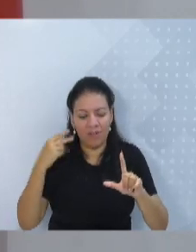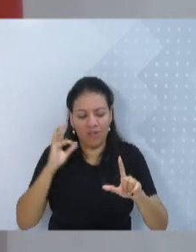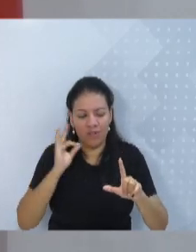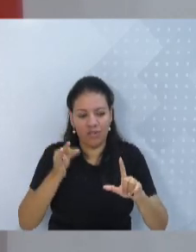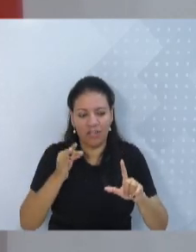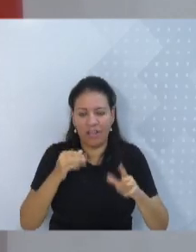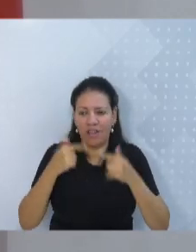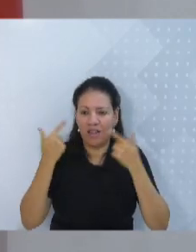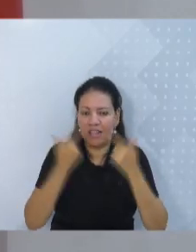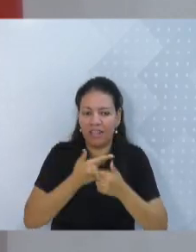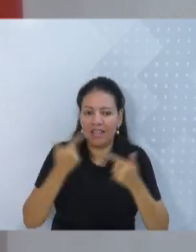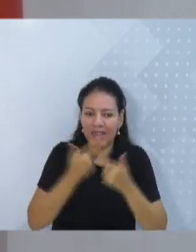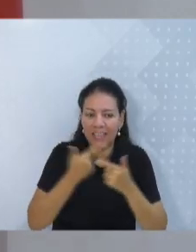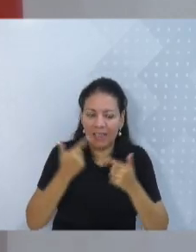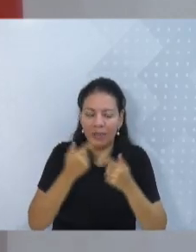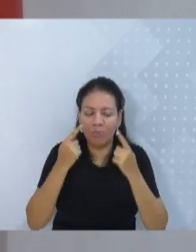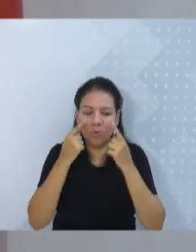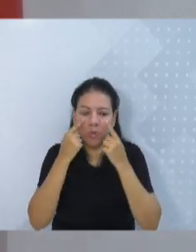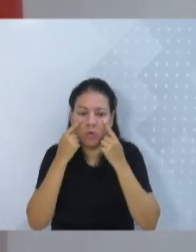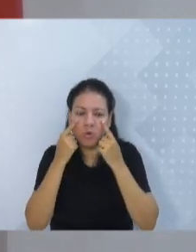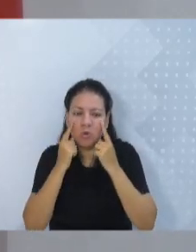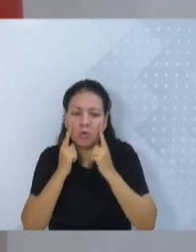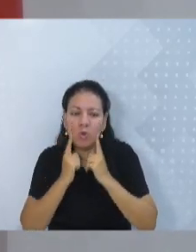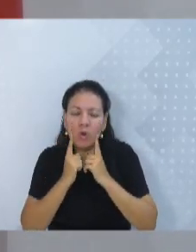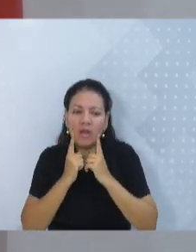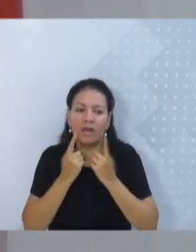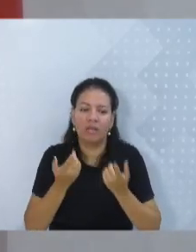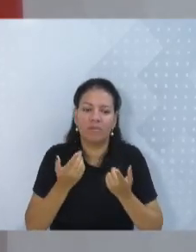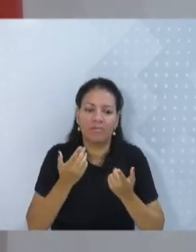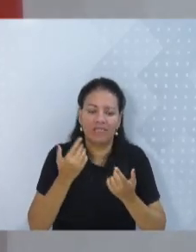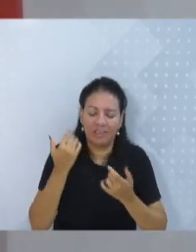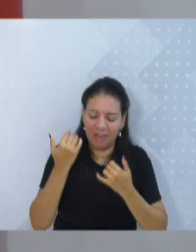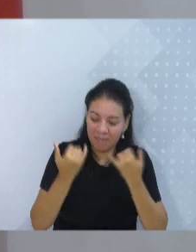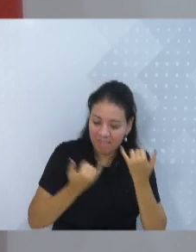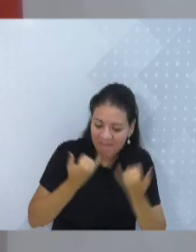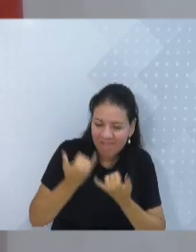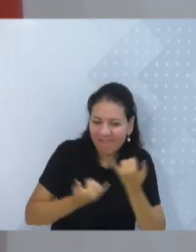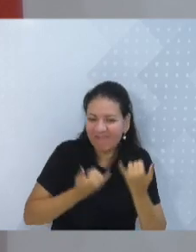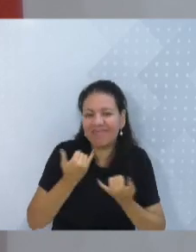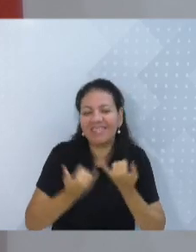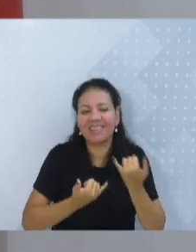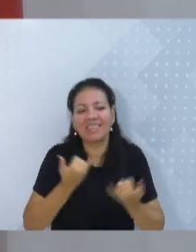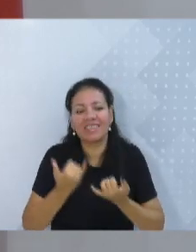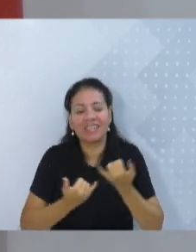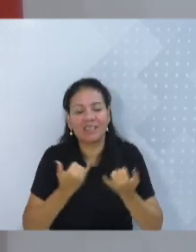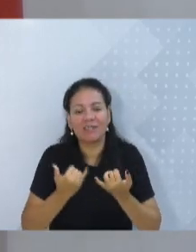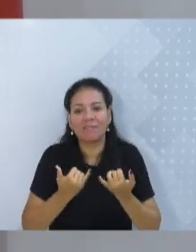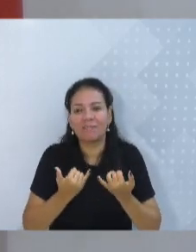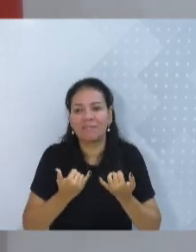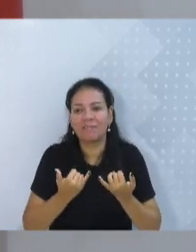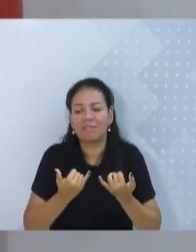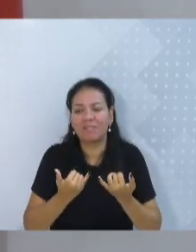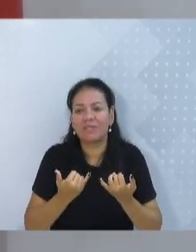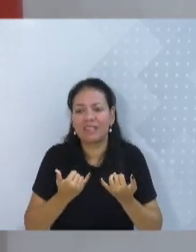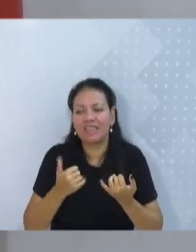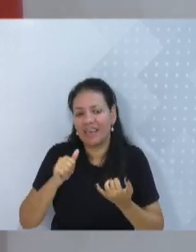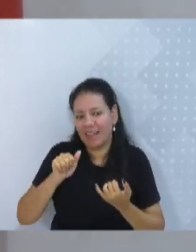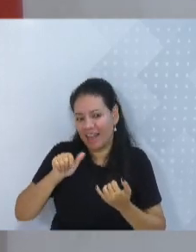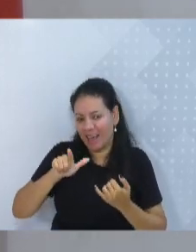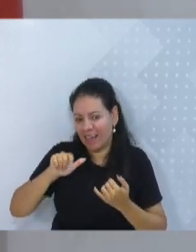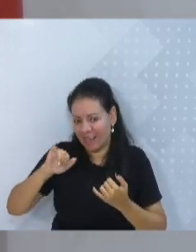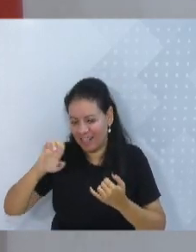rimos já choramos já nos divertimos a dona Alice e